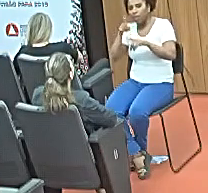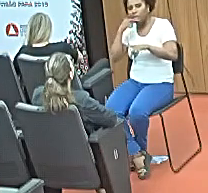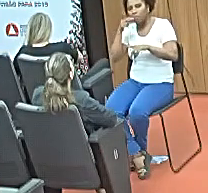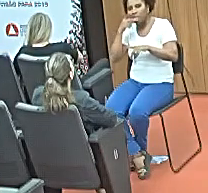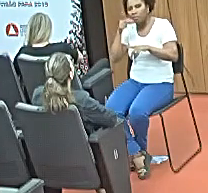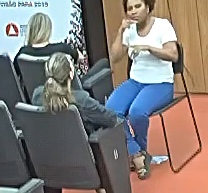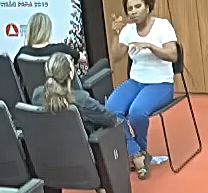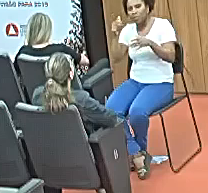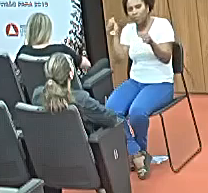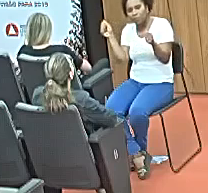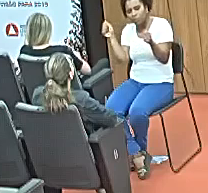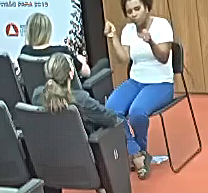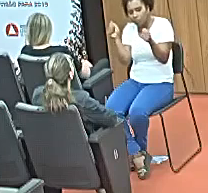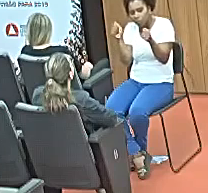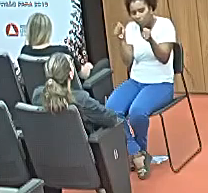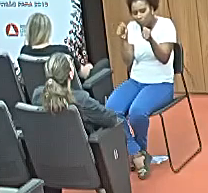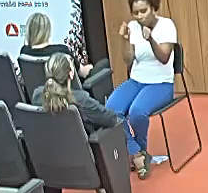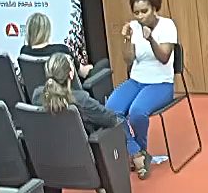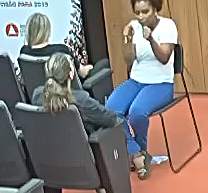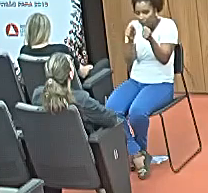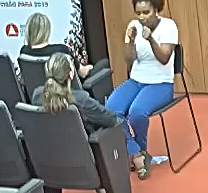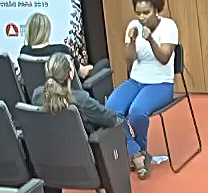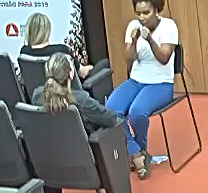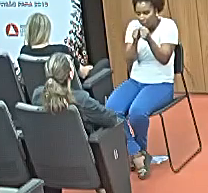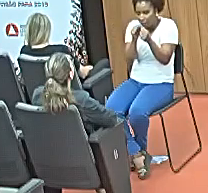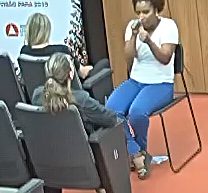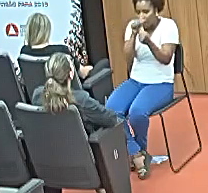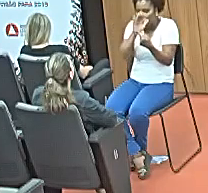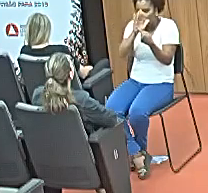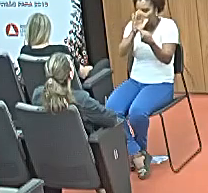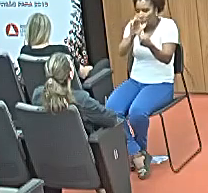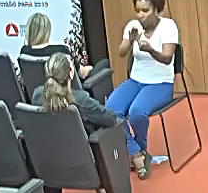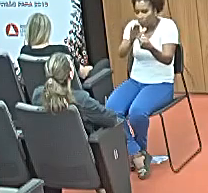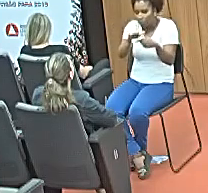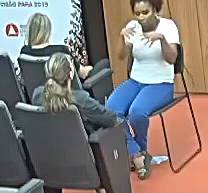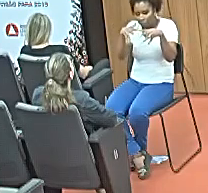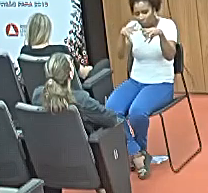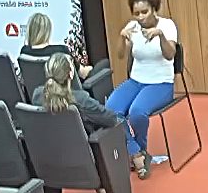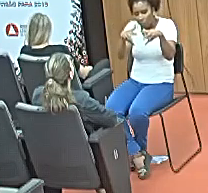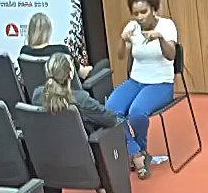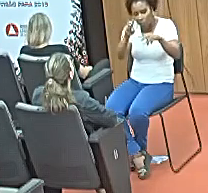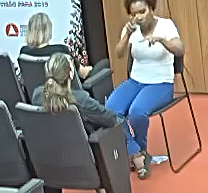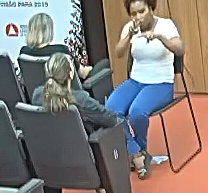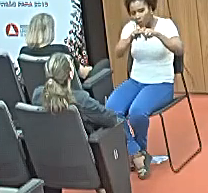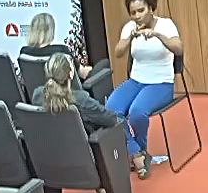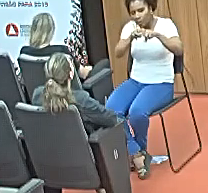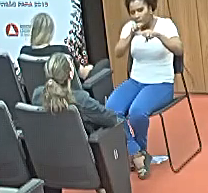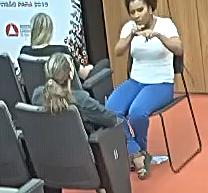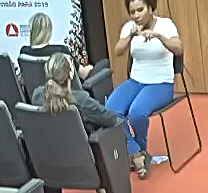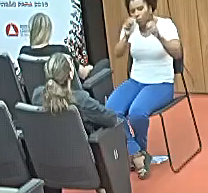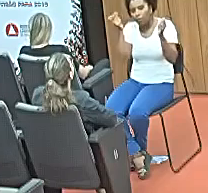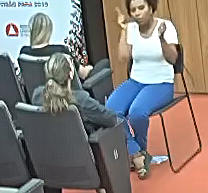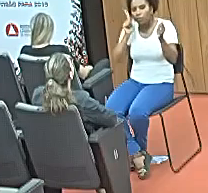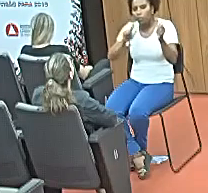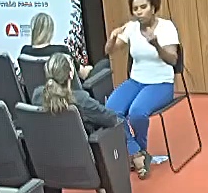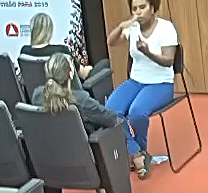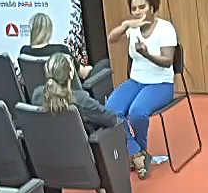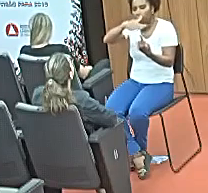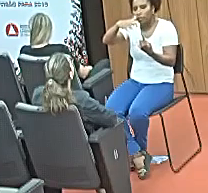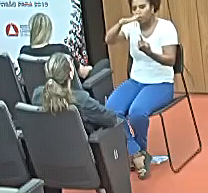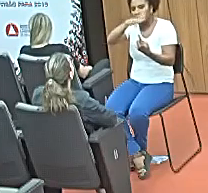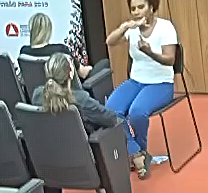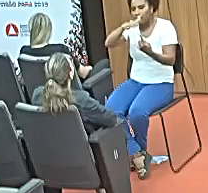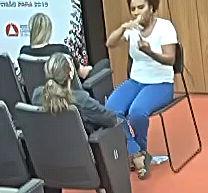com vistas a sua socialização recuperação de vínculos comunitários e familiares inserção produtiva